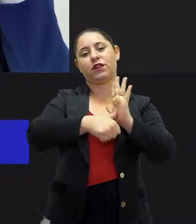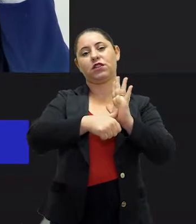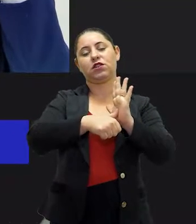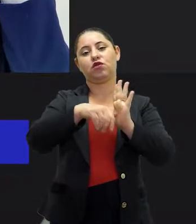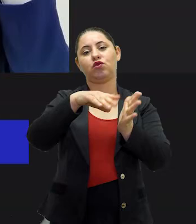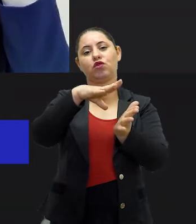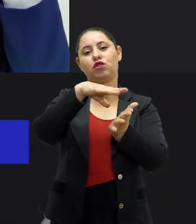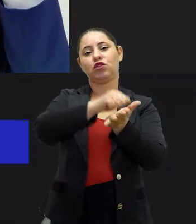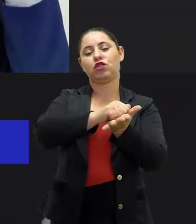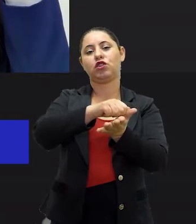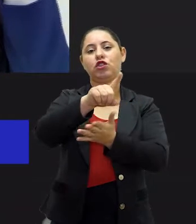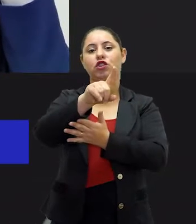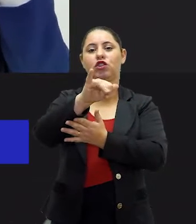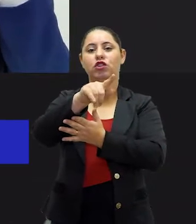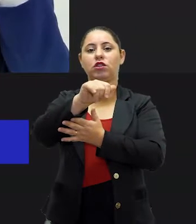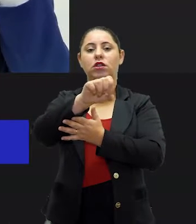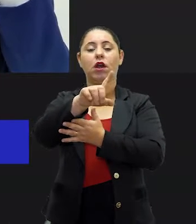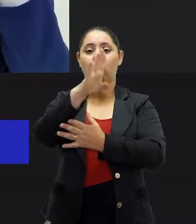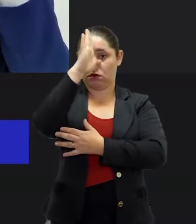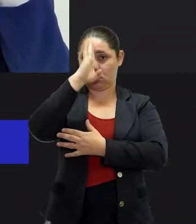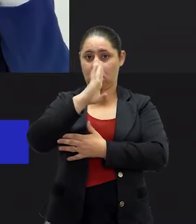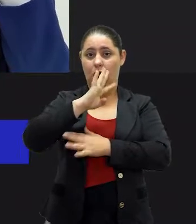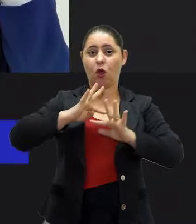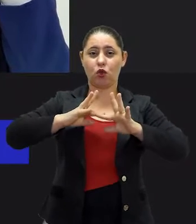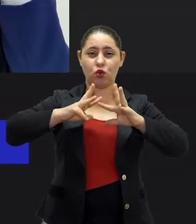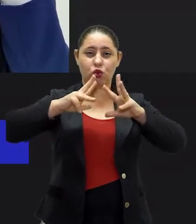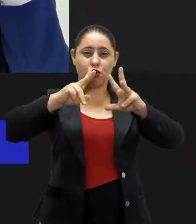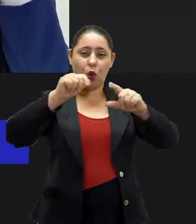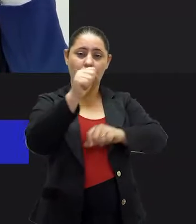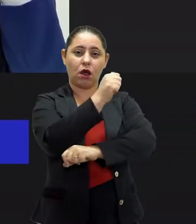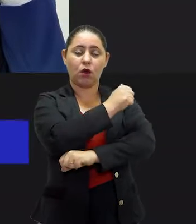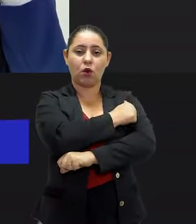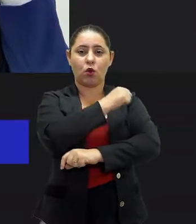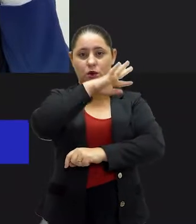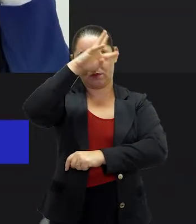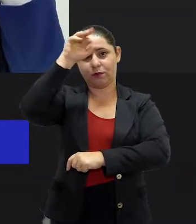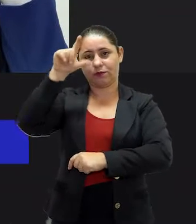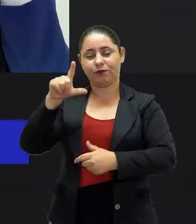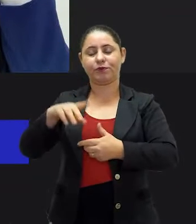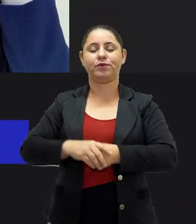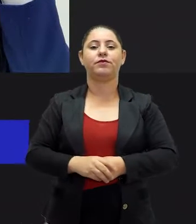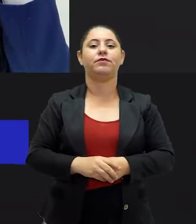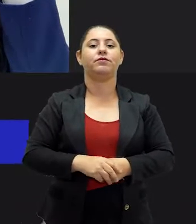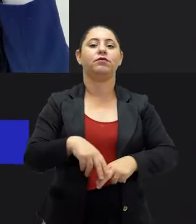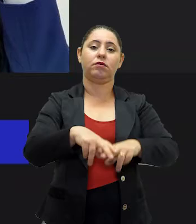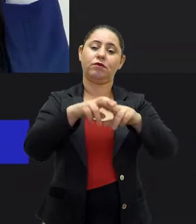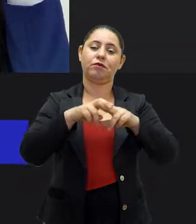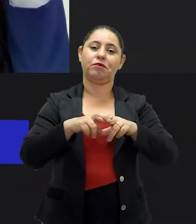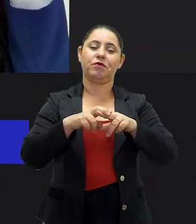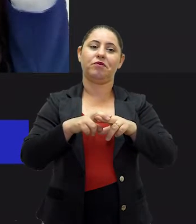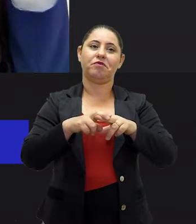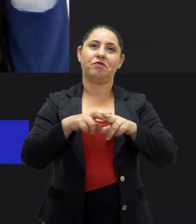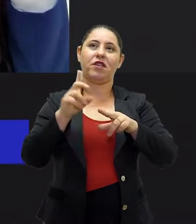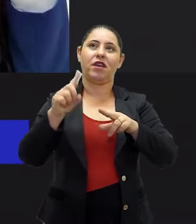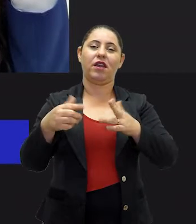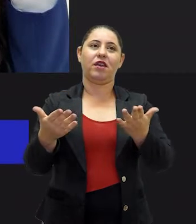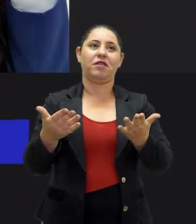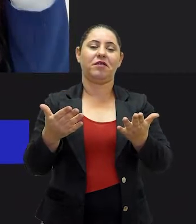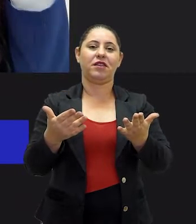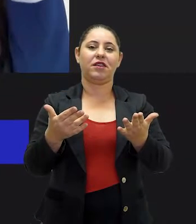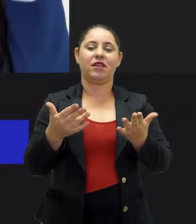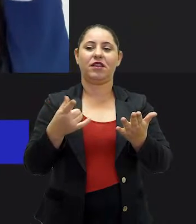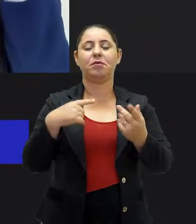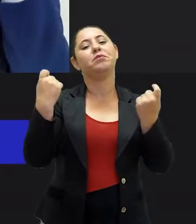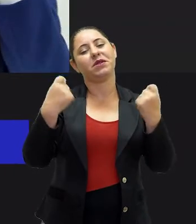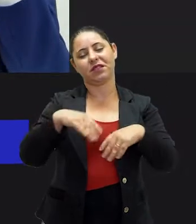identificação digital e gratuita para todos os alunos do Mato Grosso do Sul. Então, eu não poderia